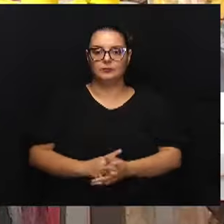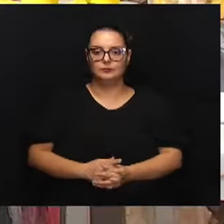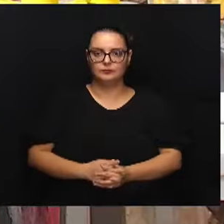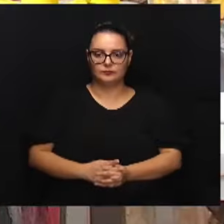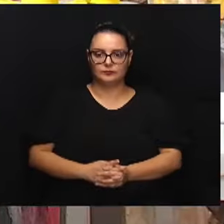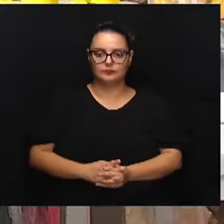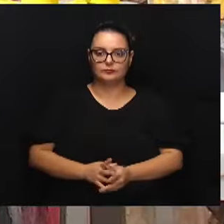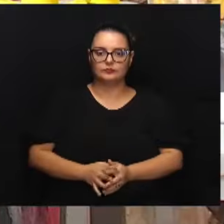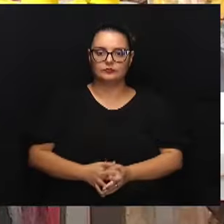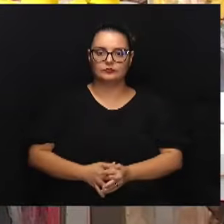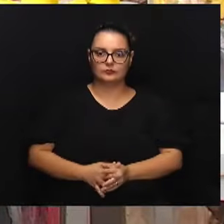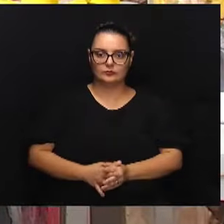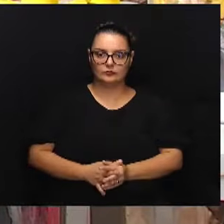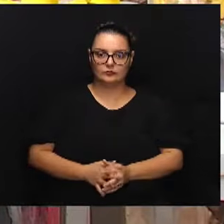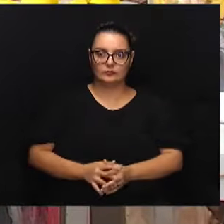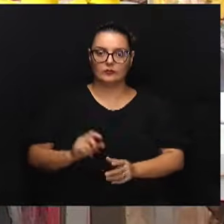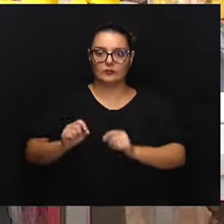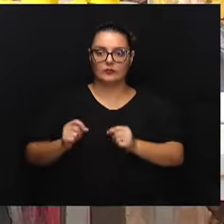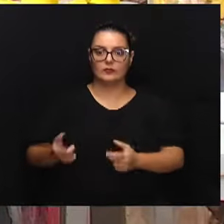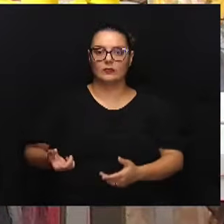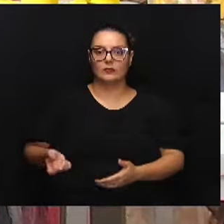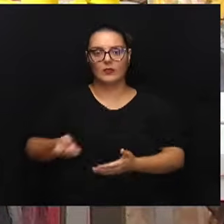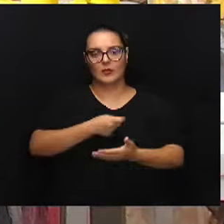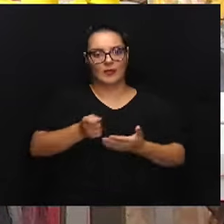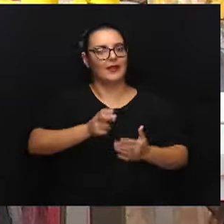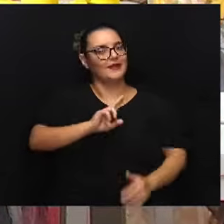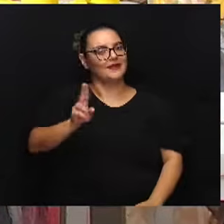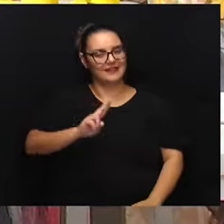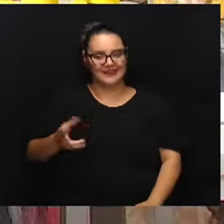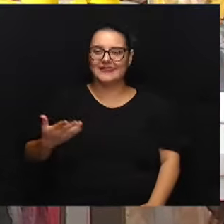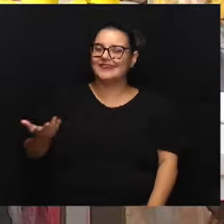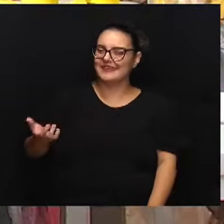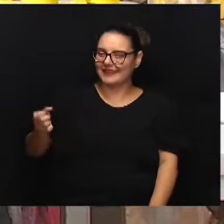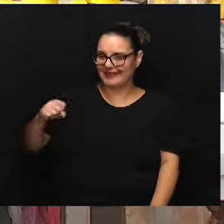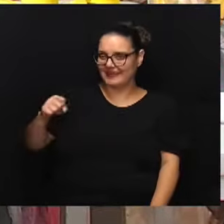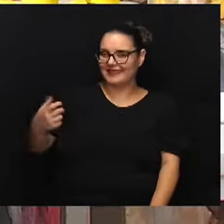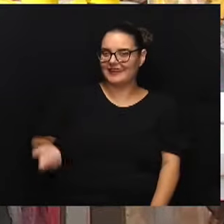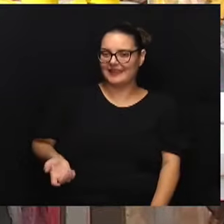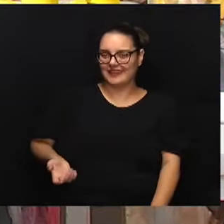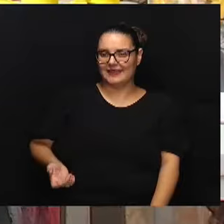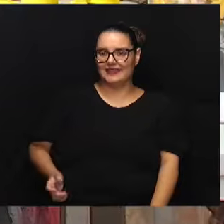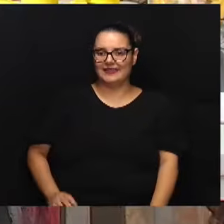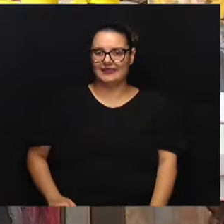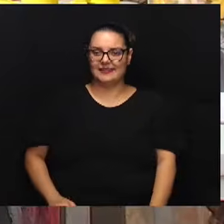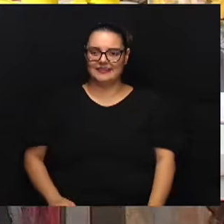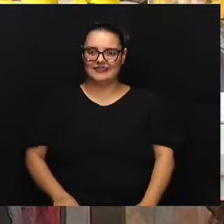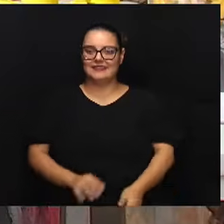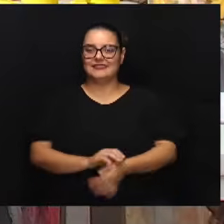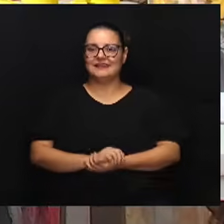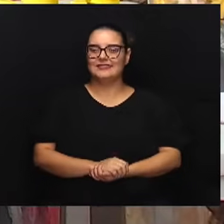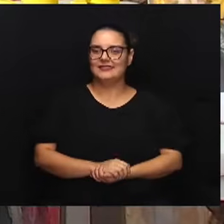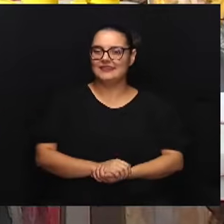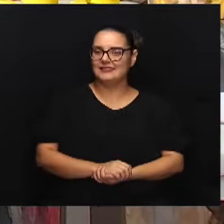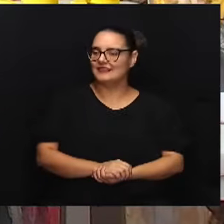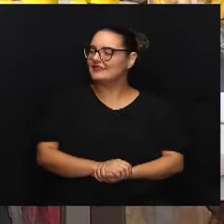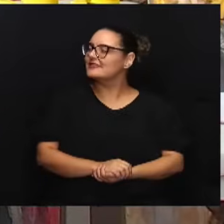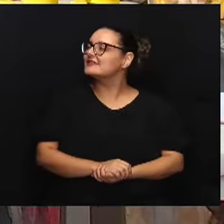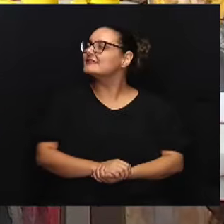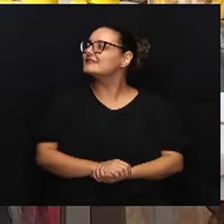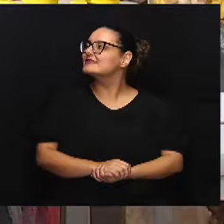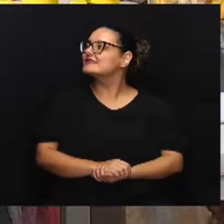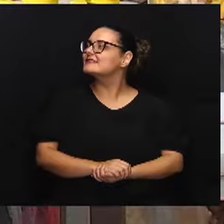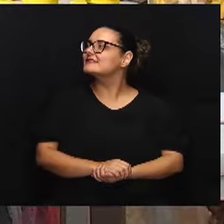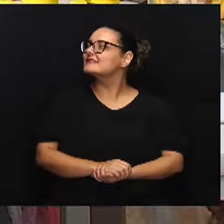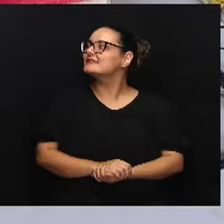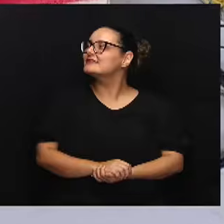Finalizando aqui, o que vocês vão fazer? Assinatura. A assinatura. Vocês vão pegar e vocês vão assinar